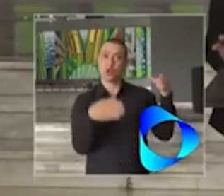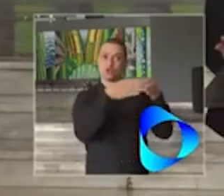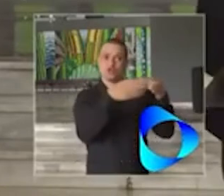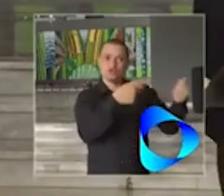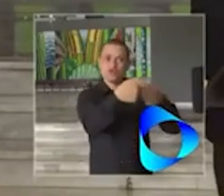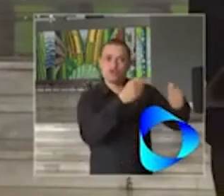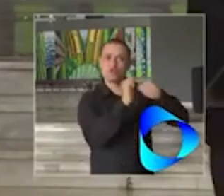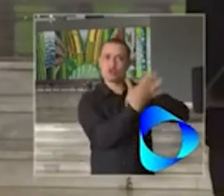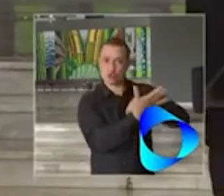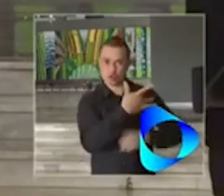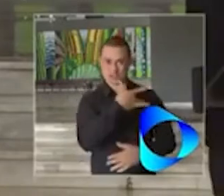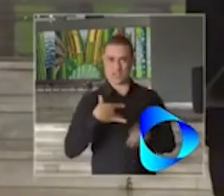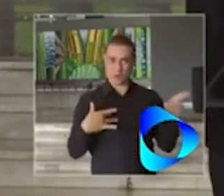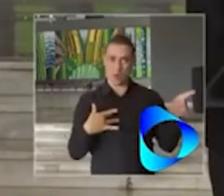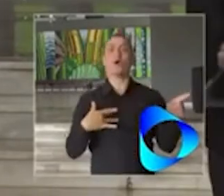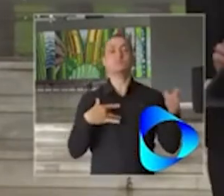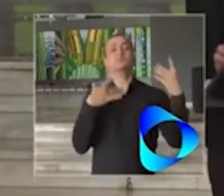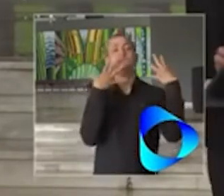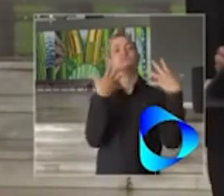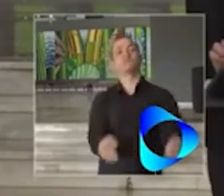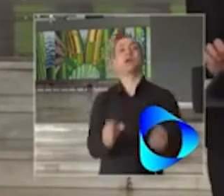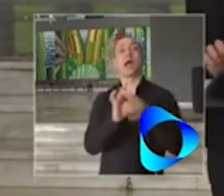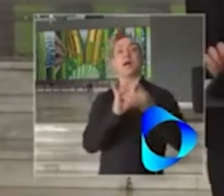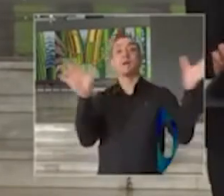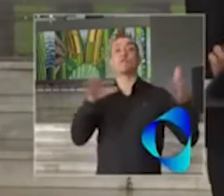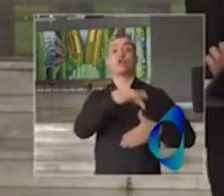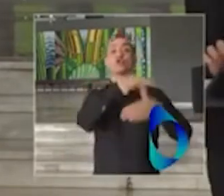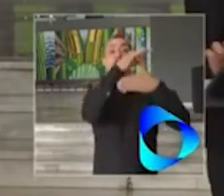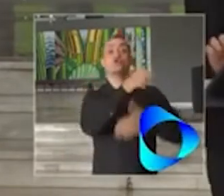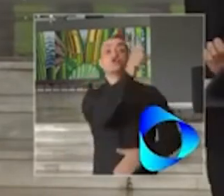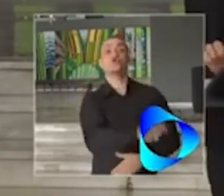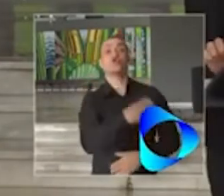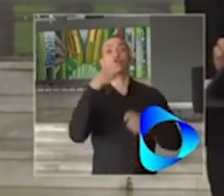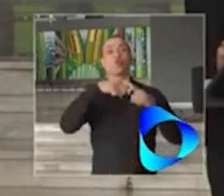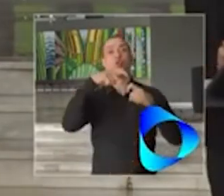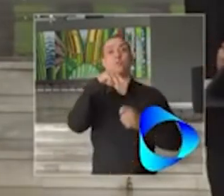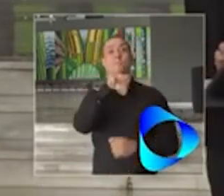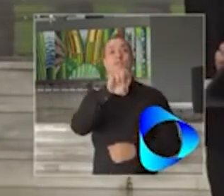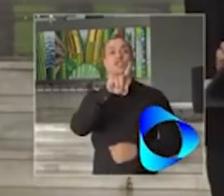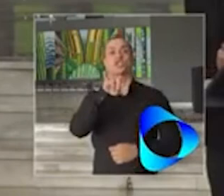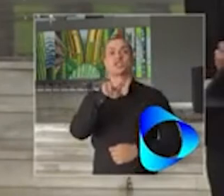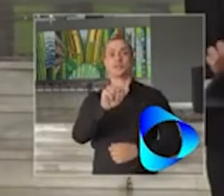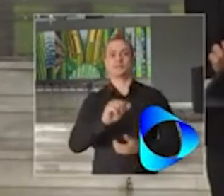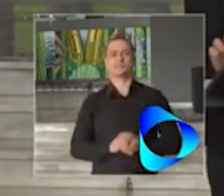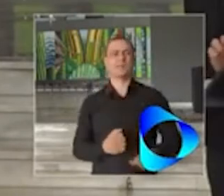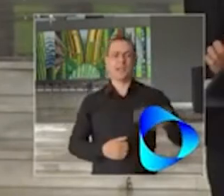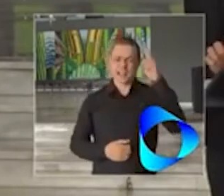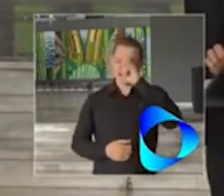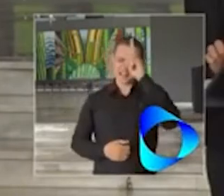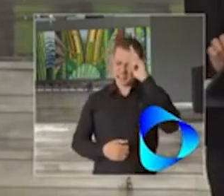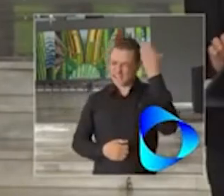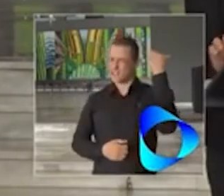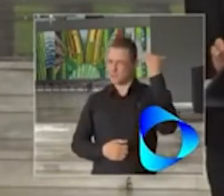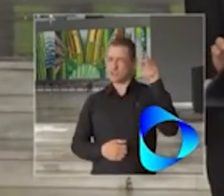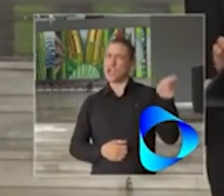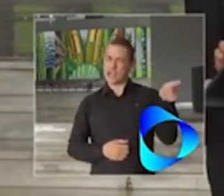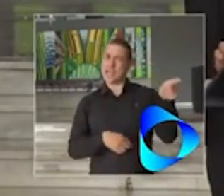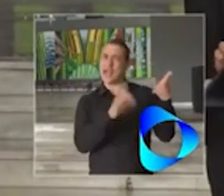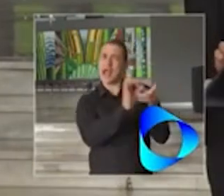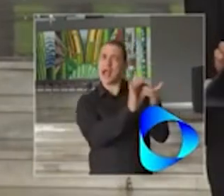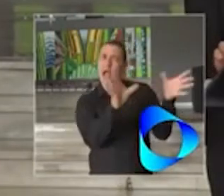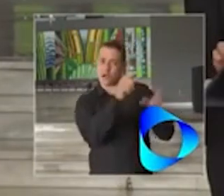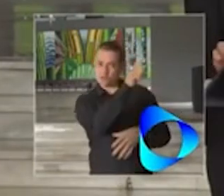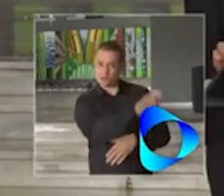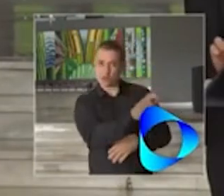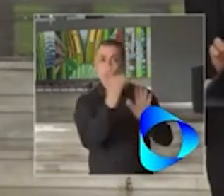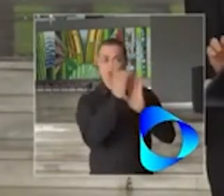pelo nosso centro de contingência aqui, liderado agora pelo Dr. Medina. Eu lembro que, mesmo com essa autorização feita